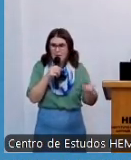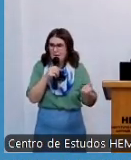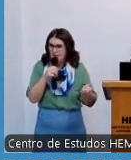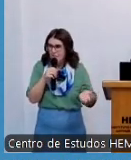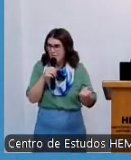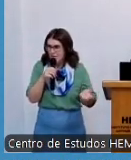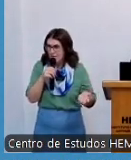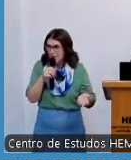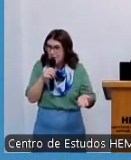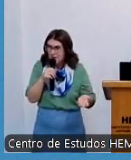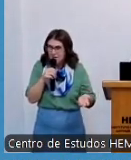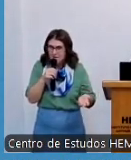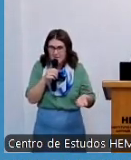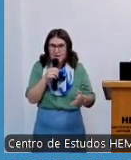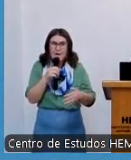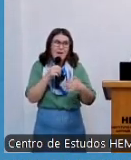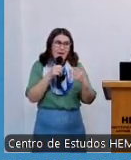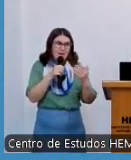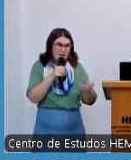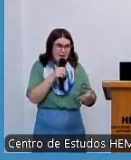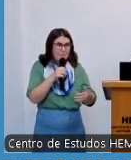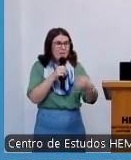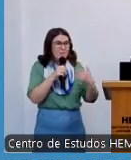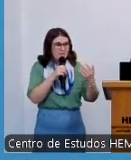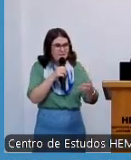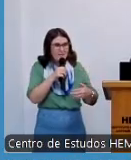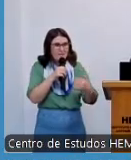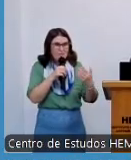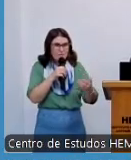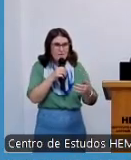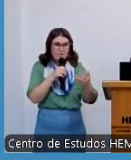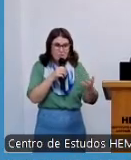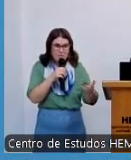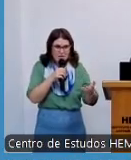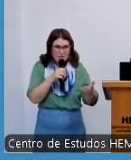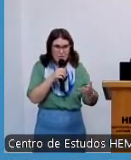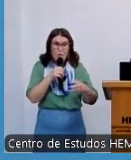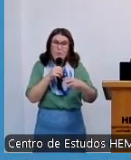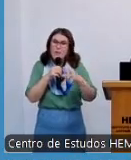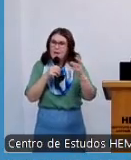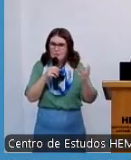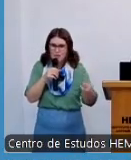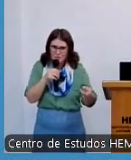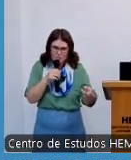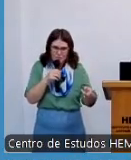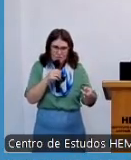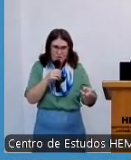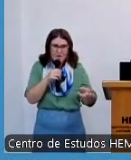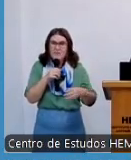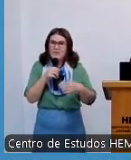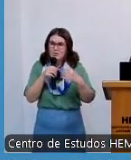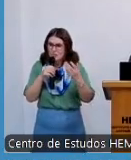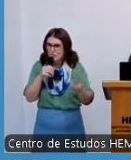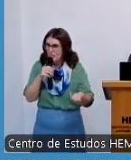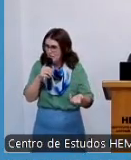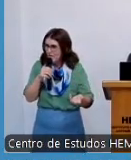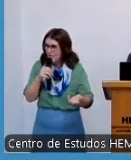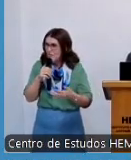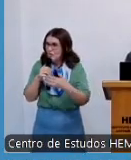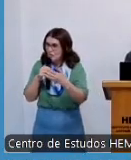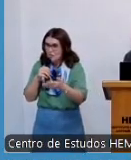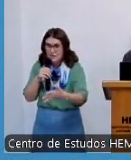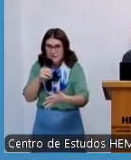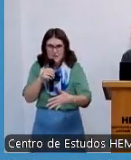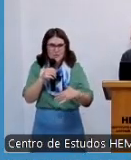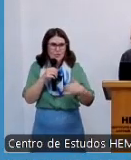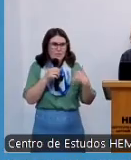Gente, não é a lei da pesquisa clínica, é a lei para a pesquisa com seres humanos, qualquer tipo, seja né,